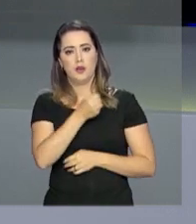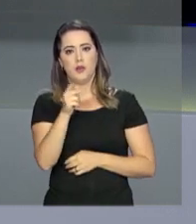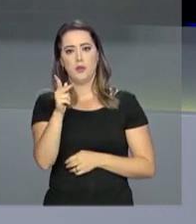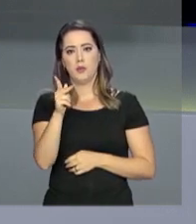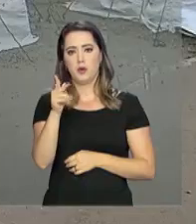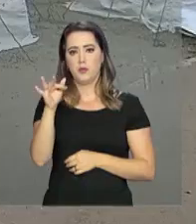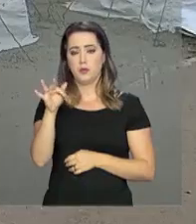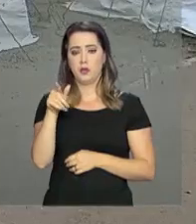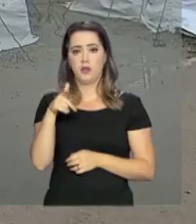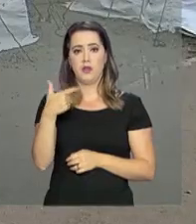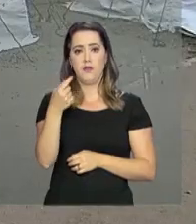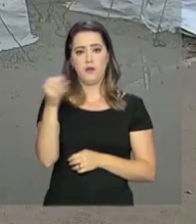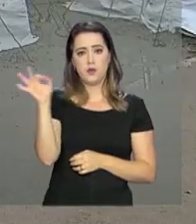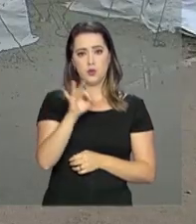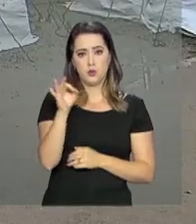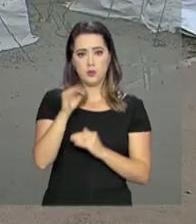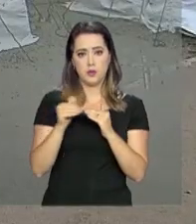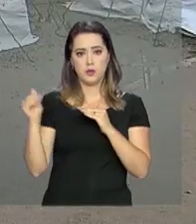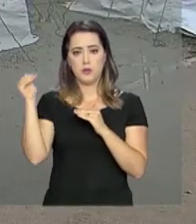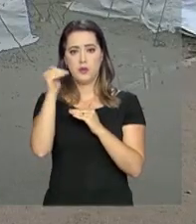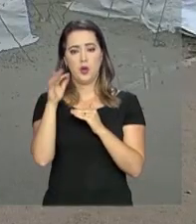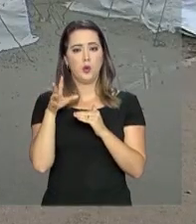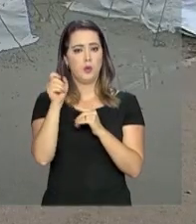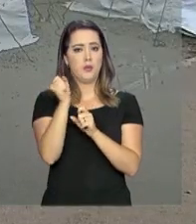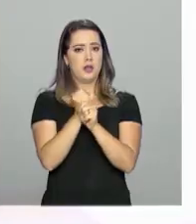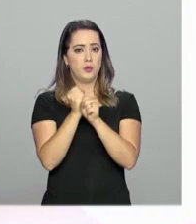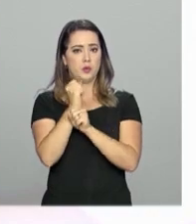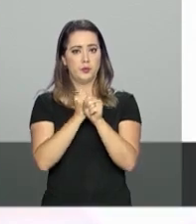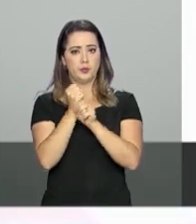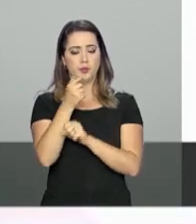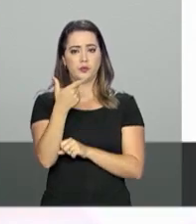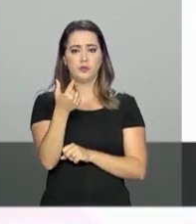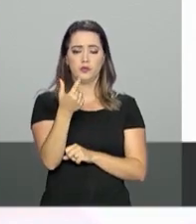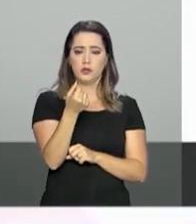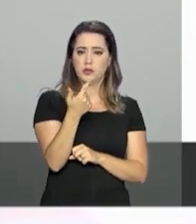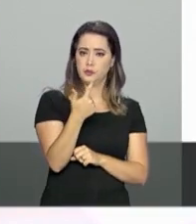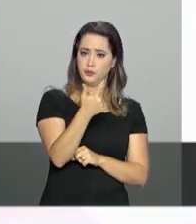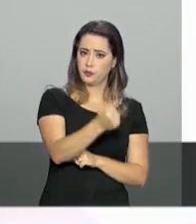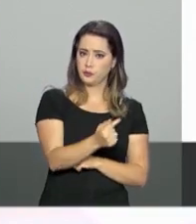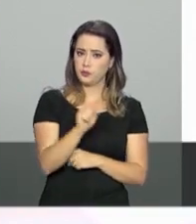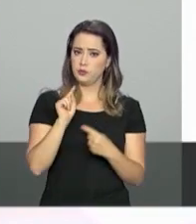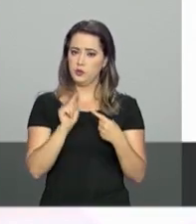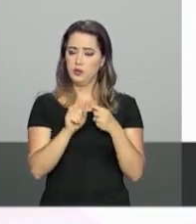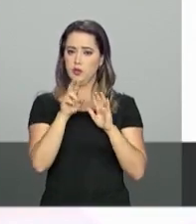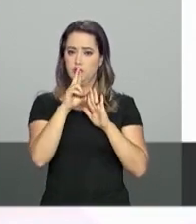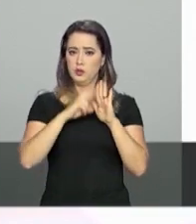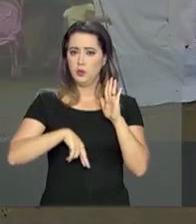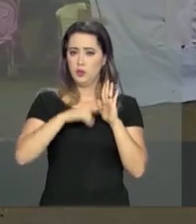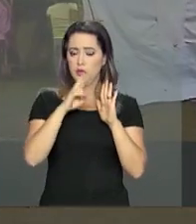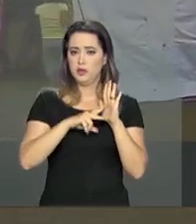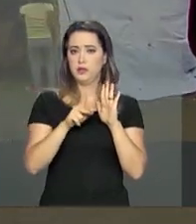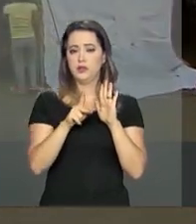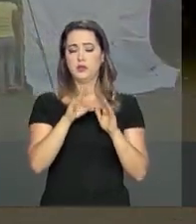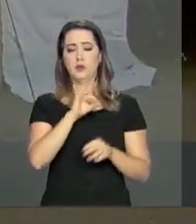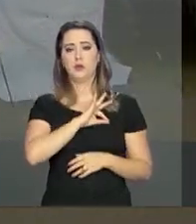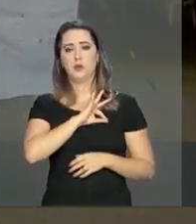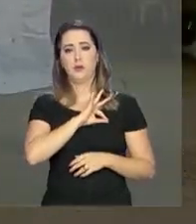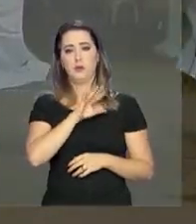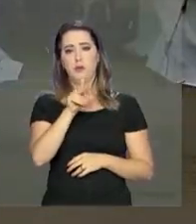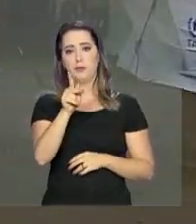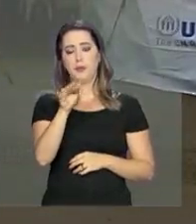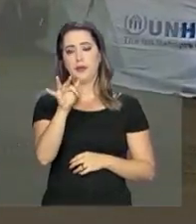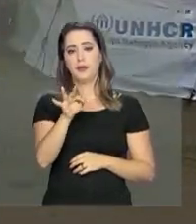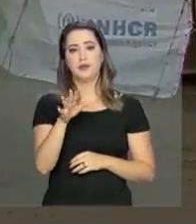número é 20% maior do que o registrado em todo o ano de 2017 de acordo com o relatório da pf entre janeiro